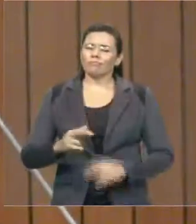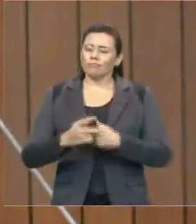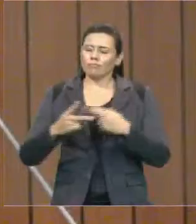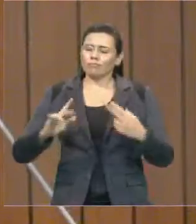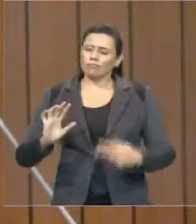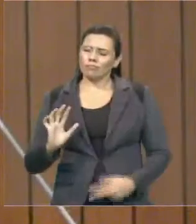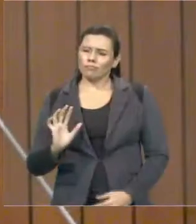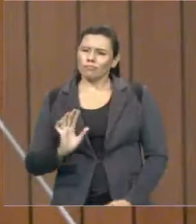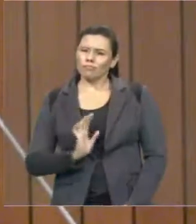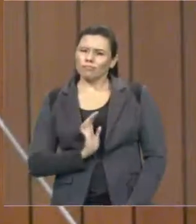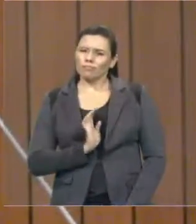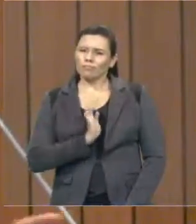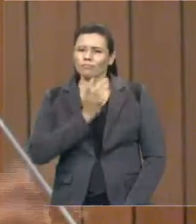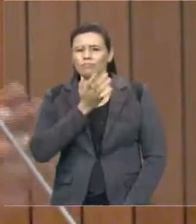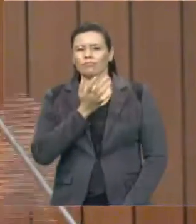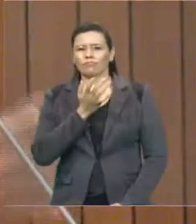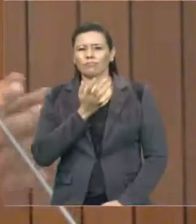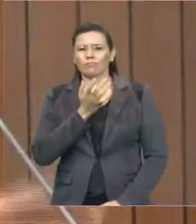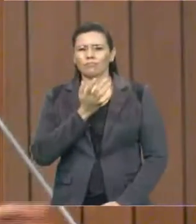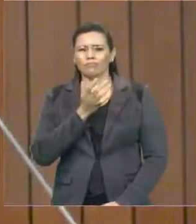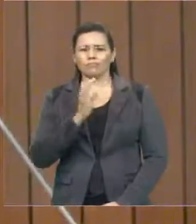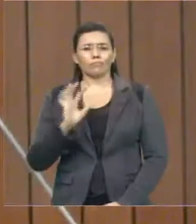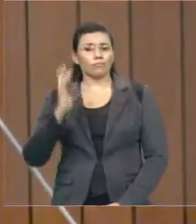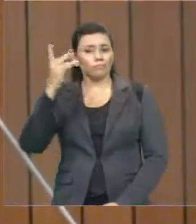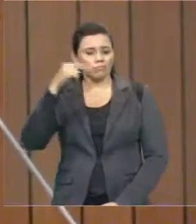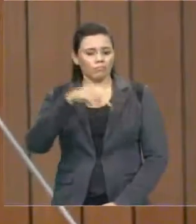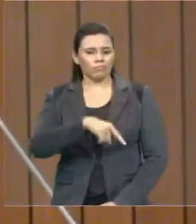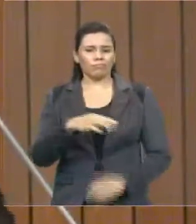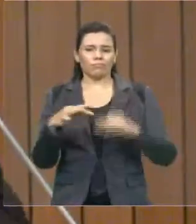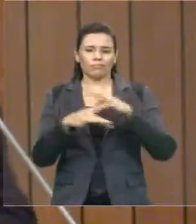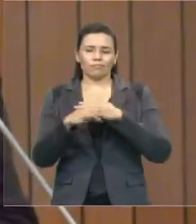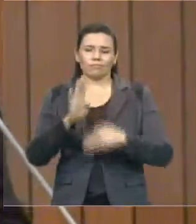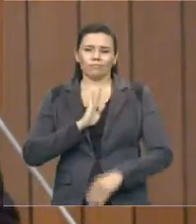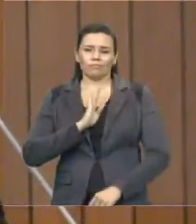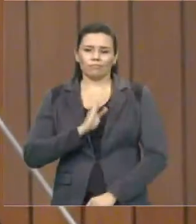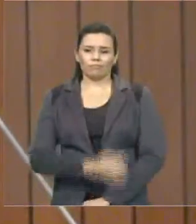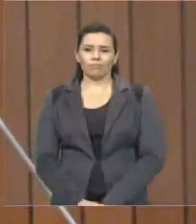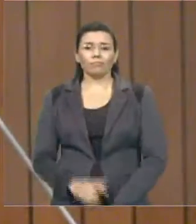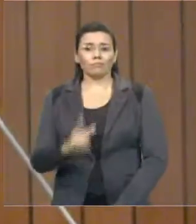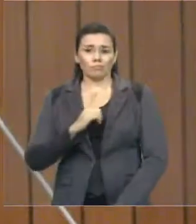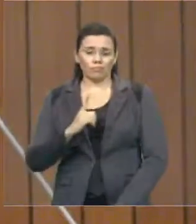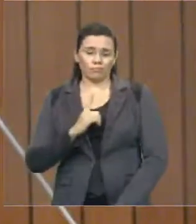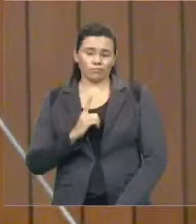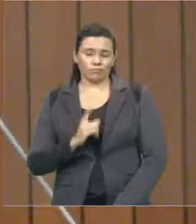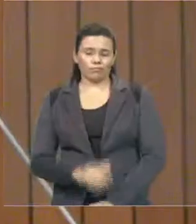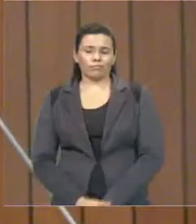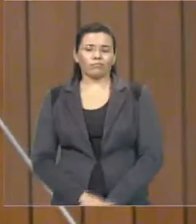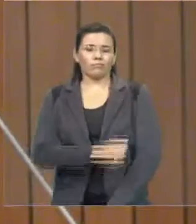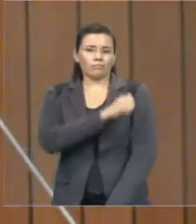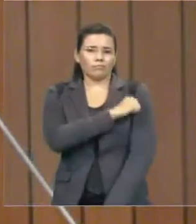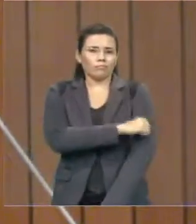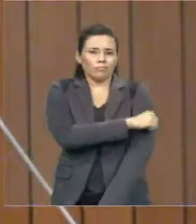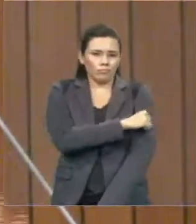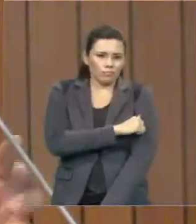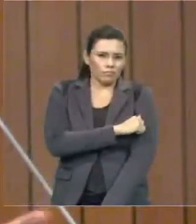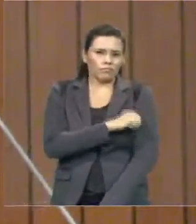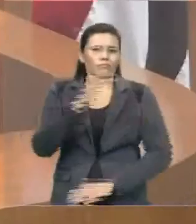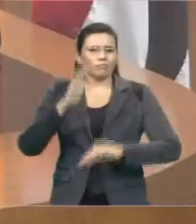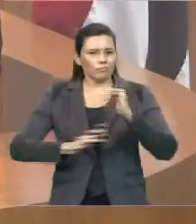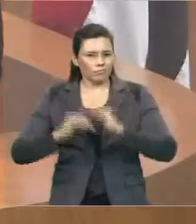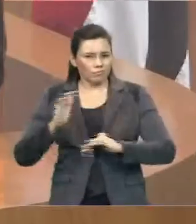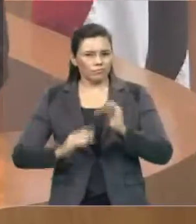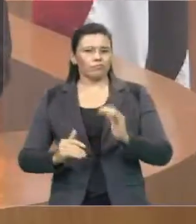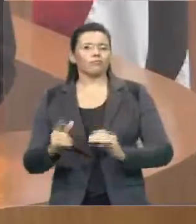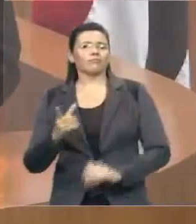E hoje, apesar de nós termos auxiliares de enfermagem, enfermeiros, enfermeiras,